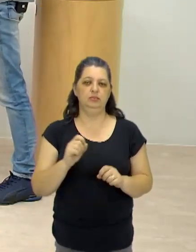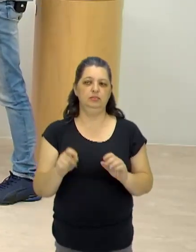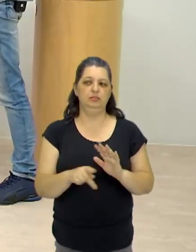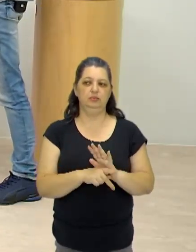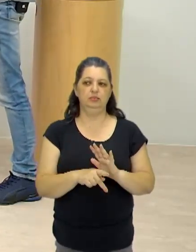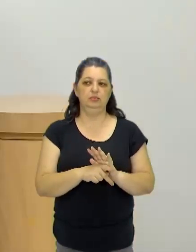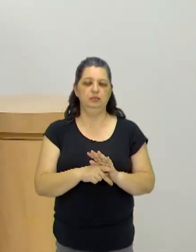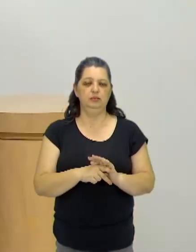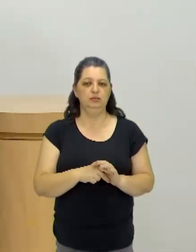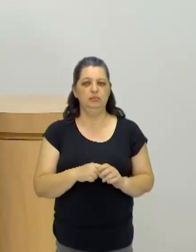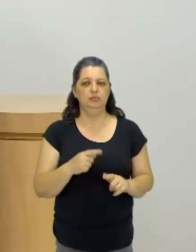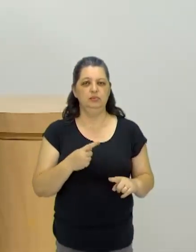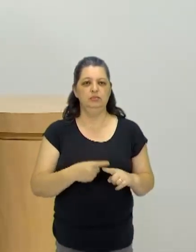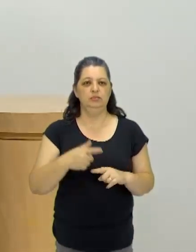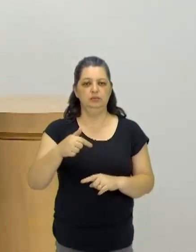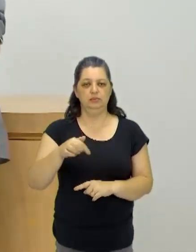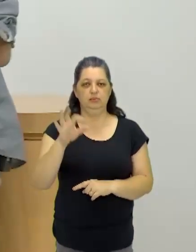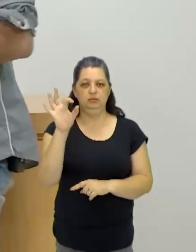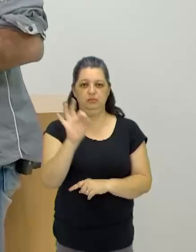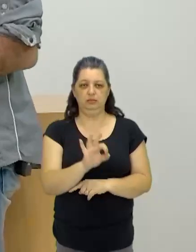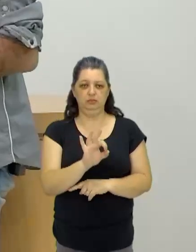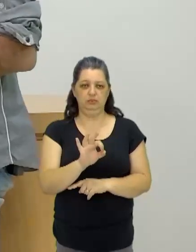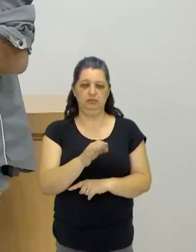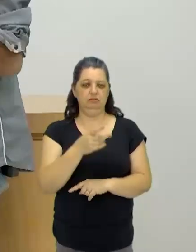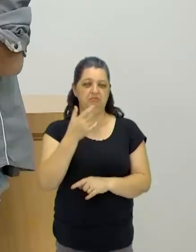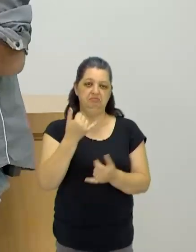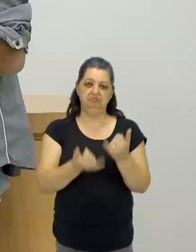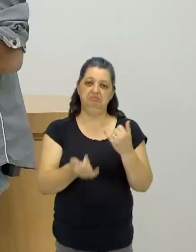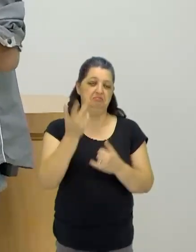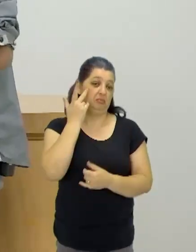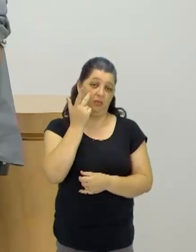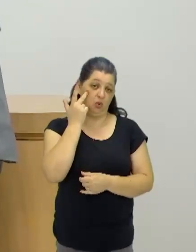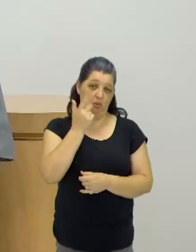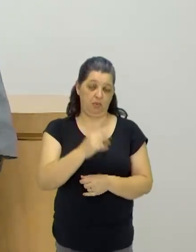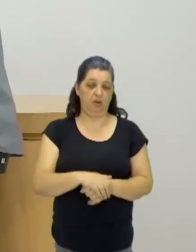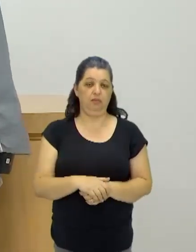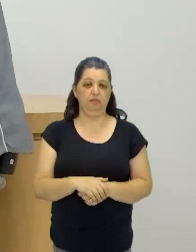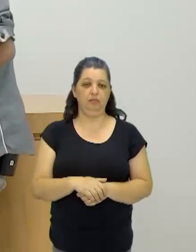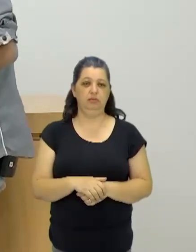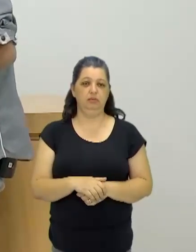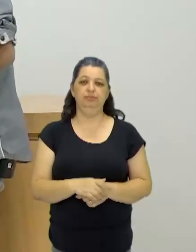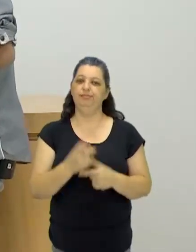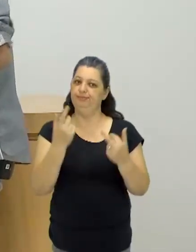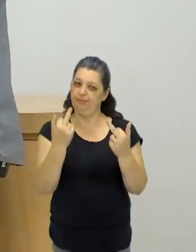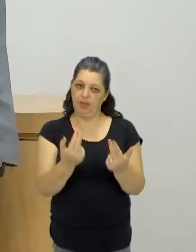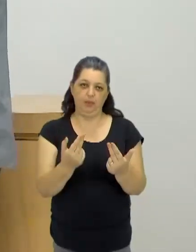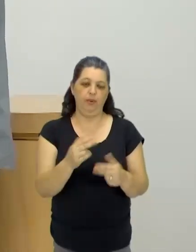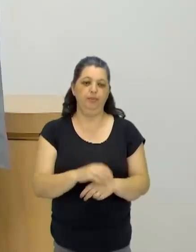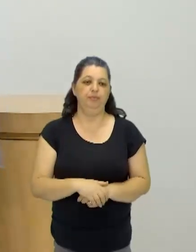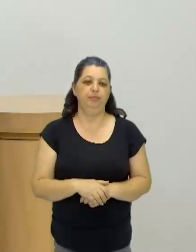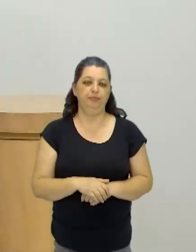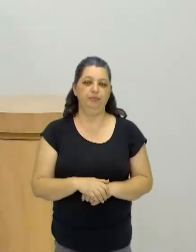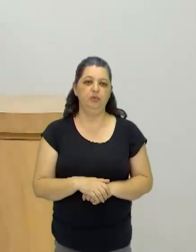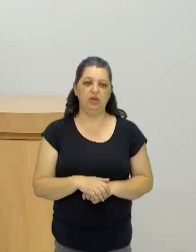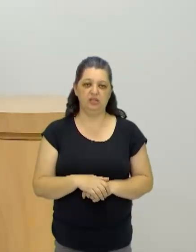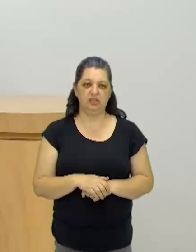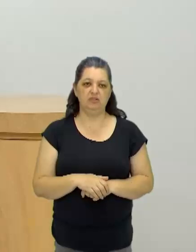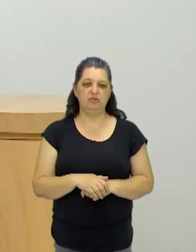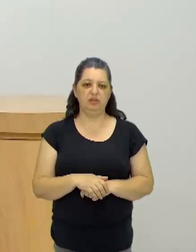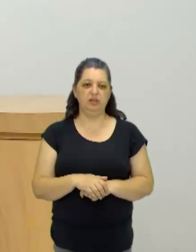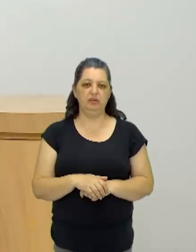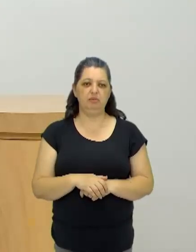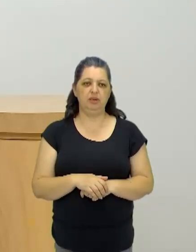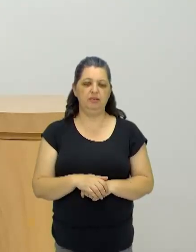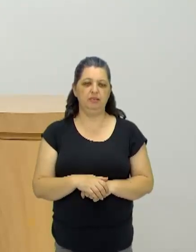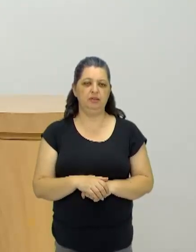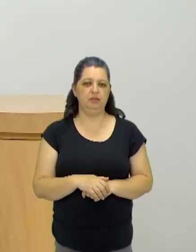só titulou 7% e a gente está empurrando com a barriga, cara. Tá, mesma questão. Mesma questão. E aí, de repente, deixa